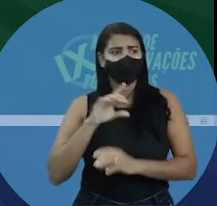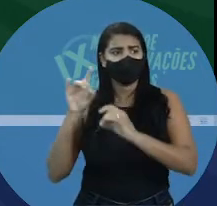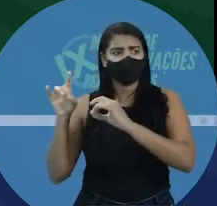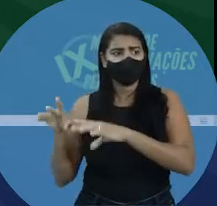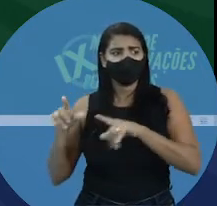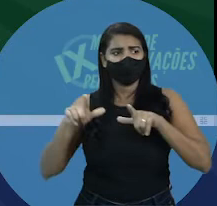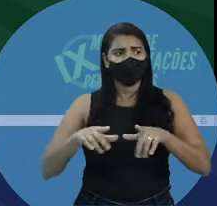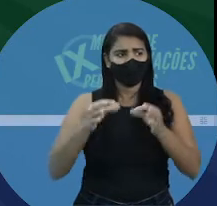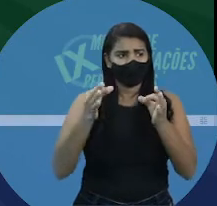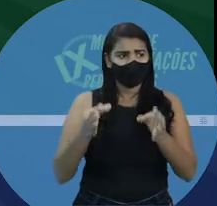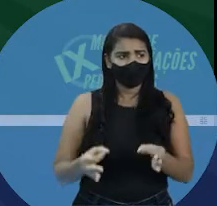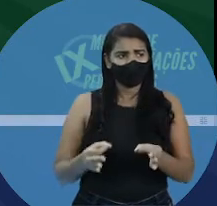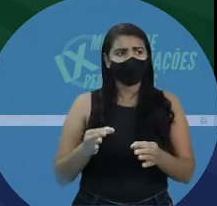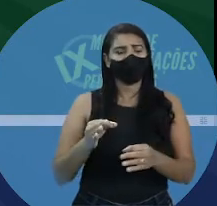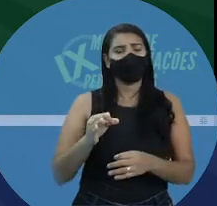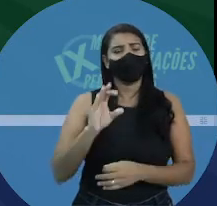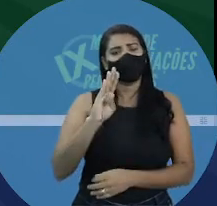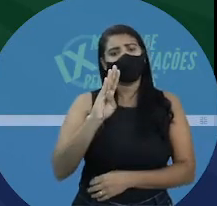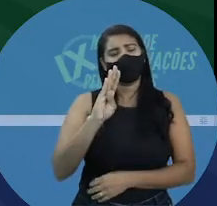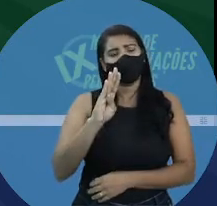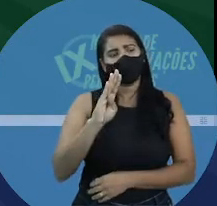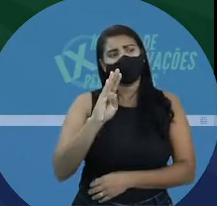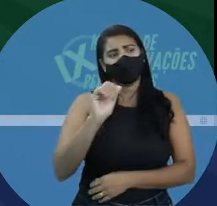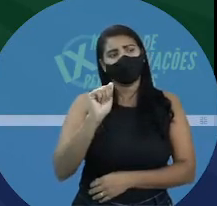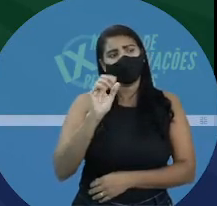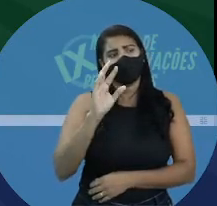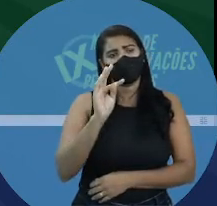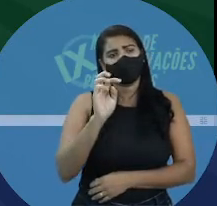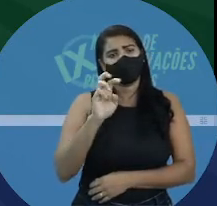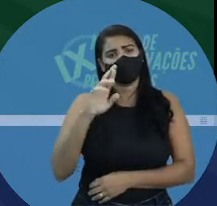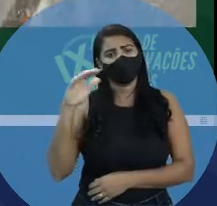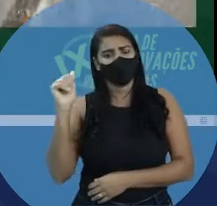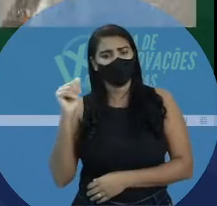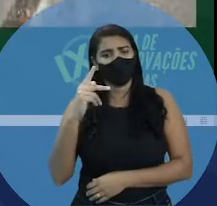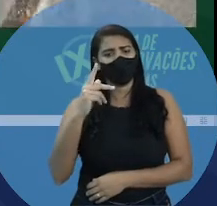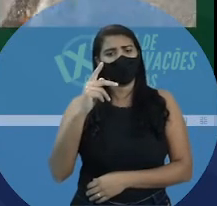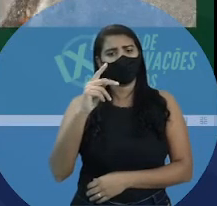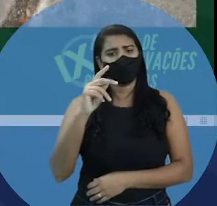pilhas e baterias nos lugares devidos. Pode passar.